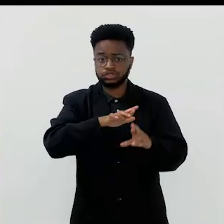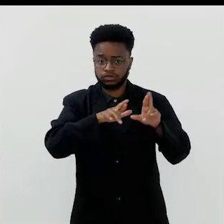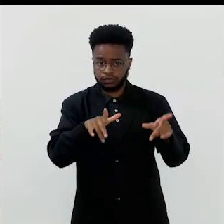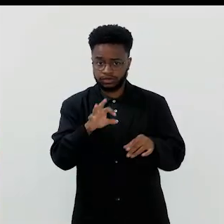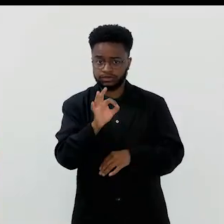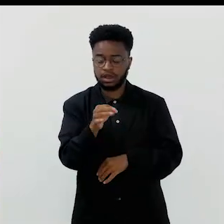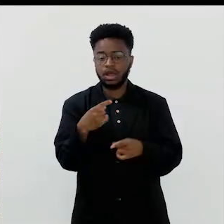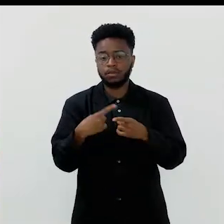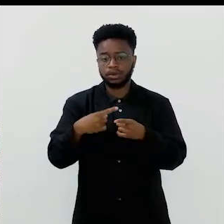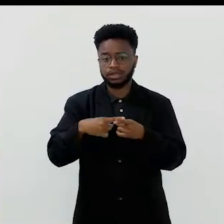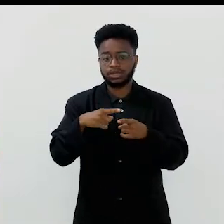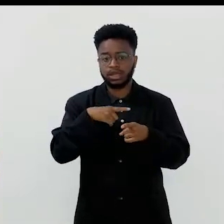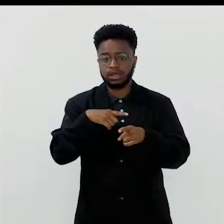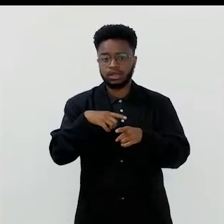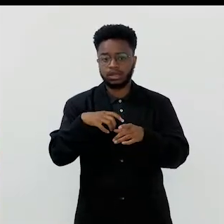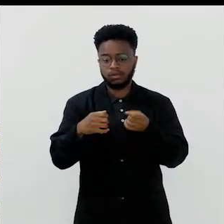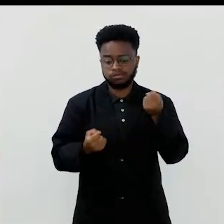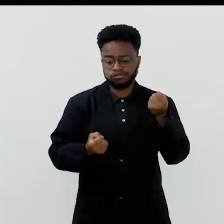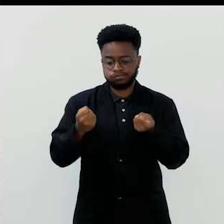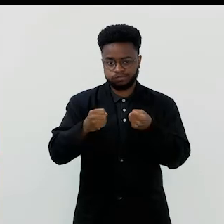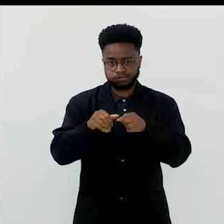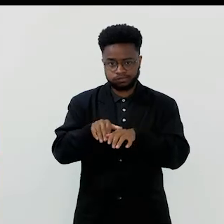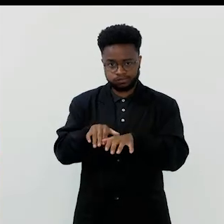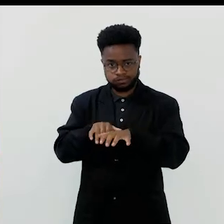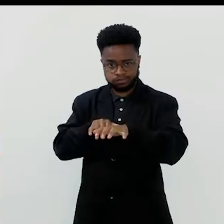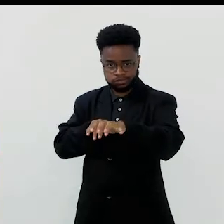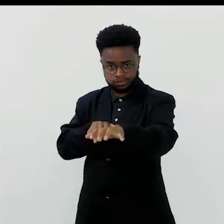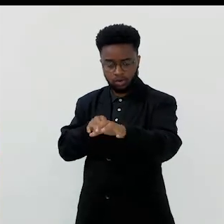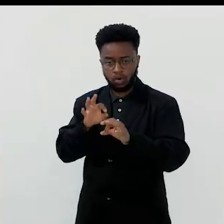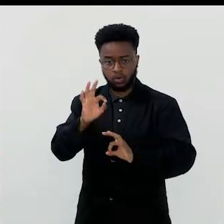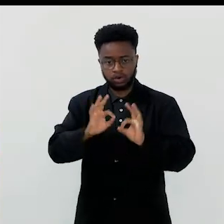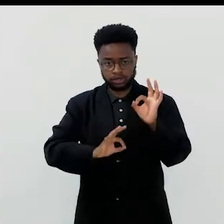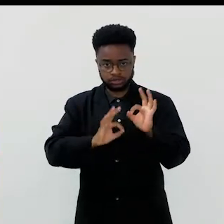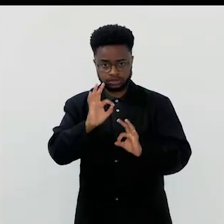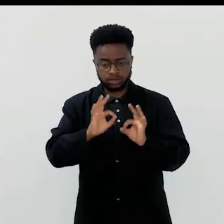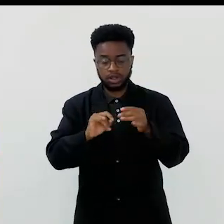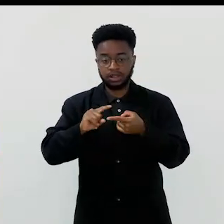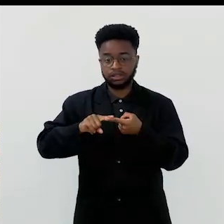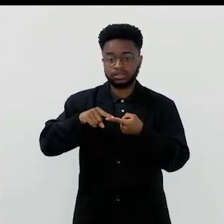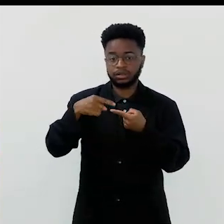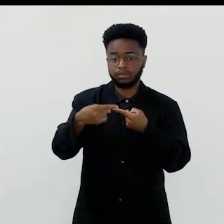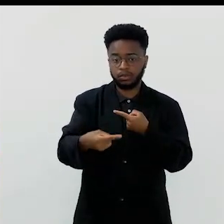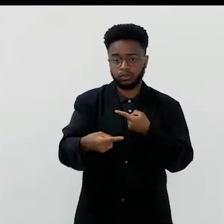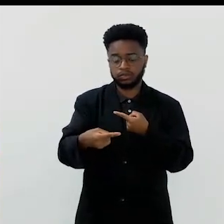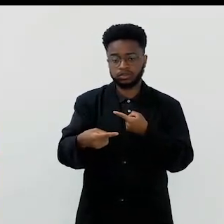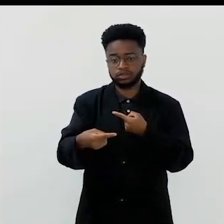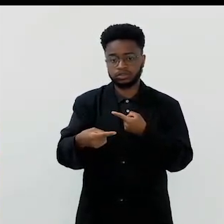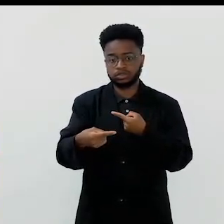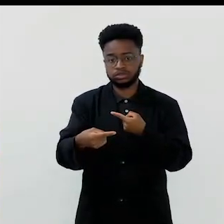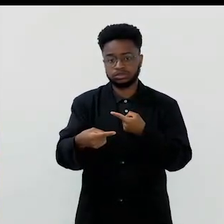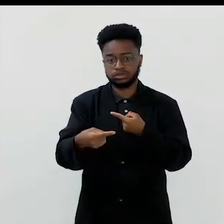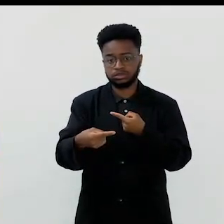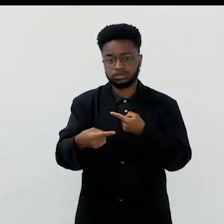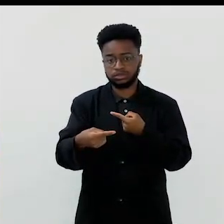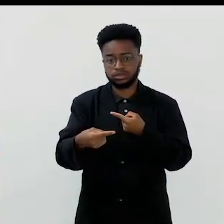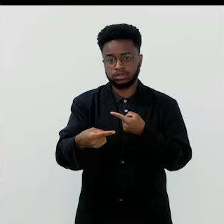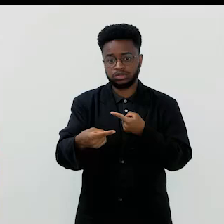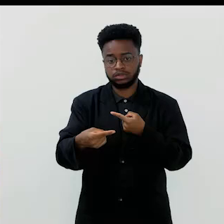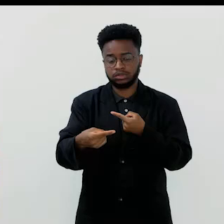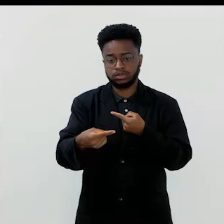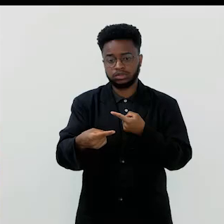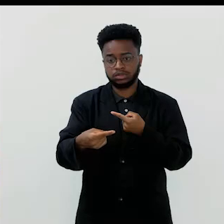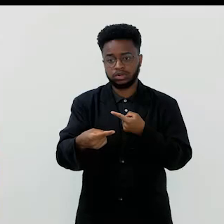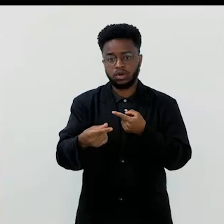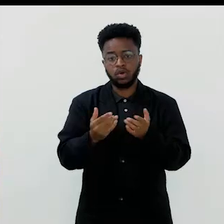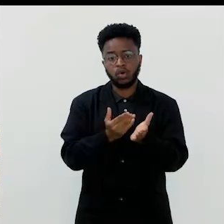diferente, né? Porque você entra com a alegoria, né? A alegoria é armada, depois ela